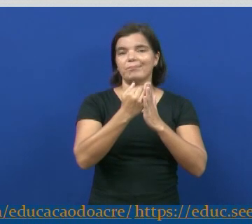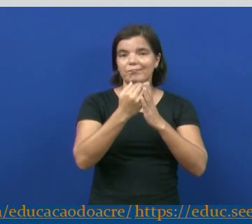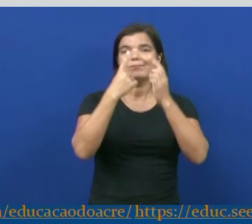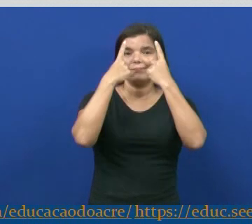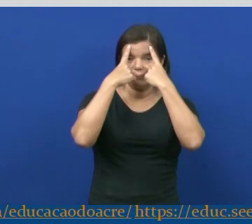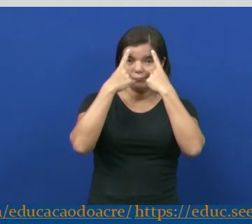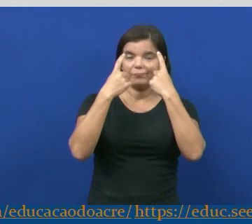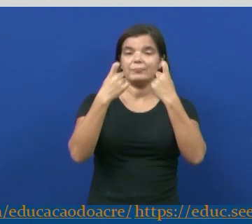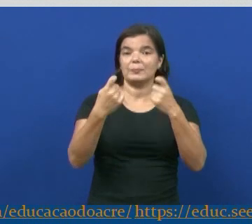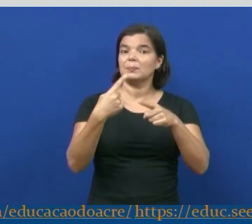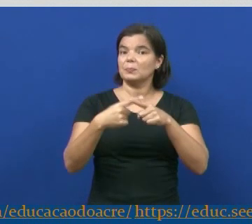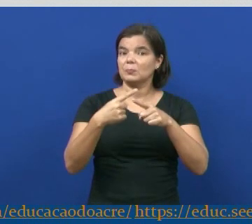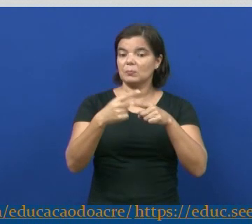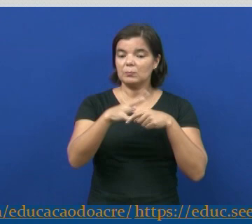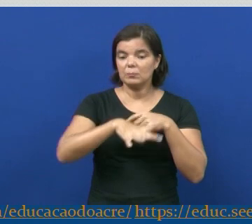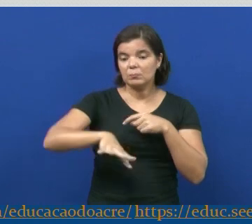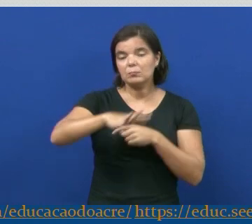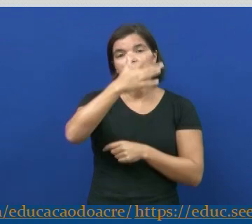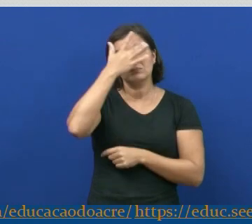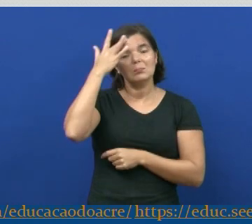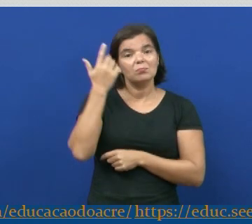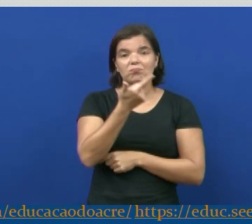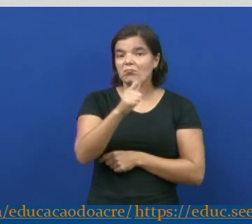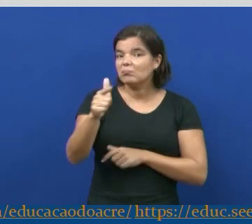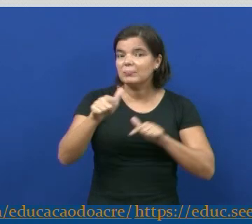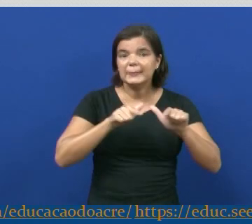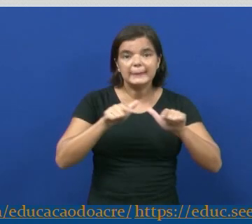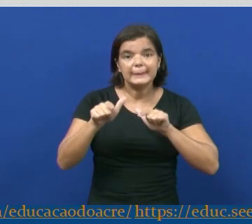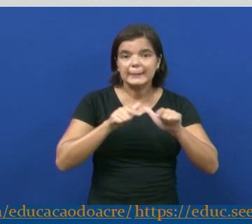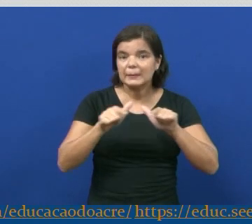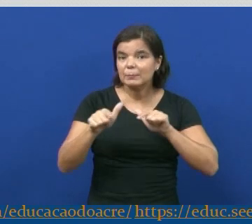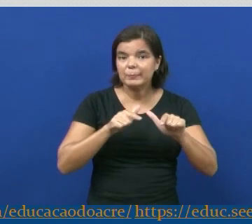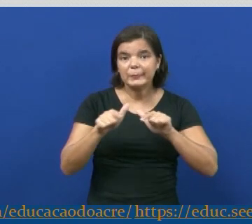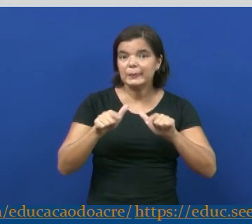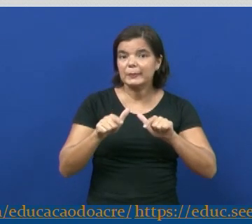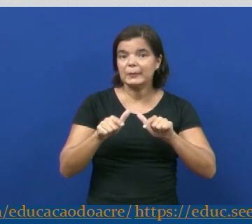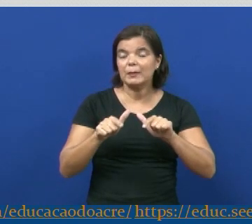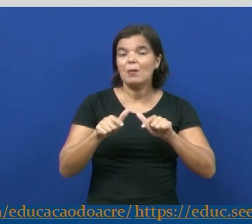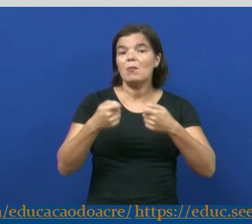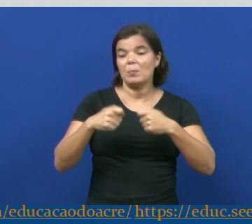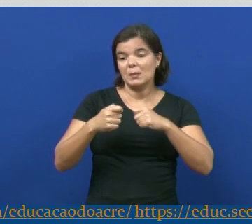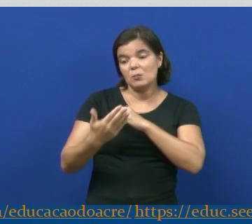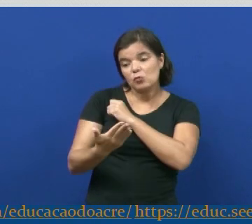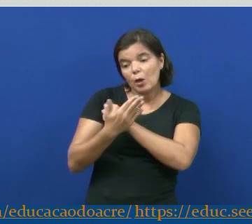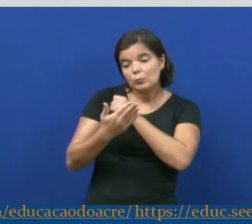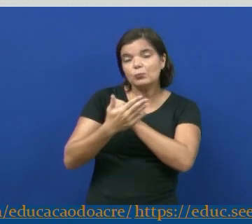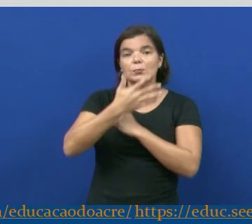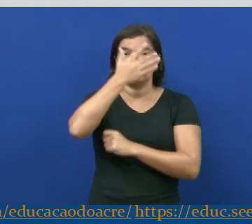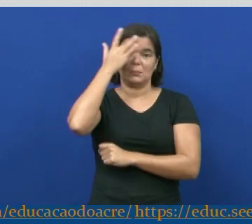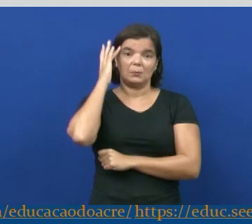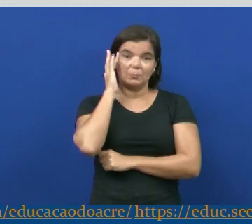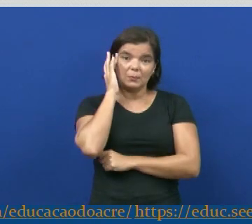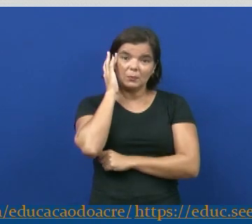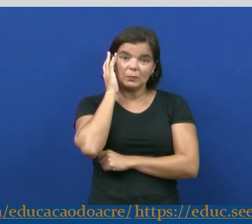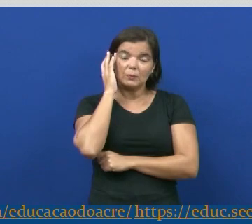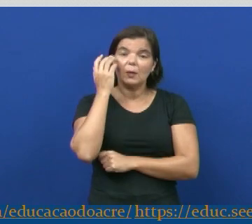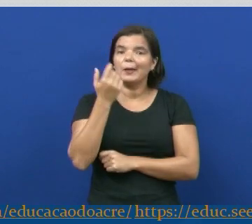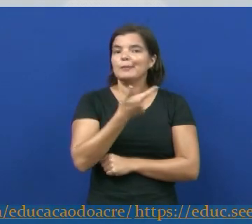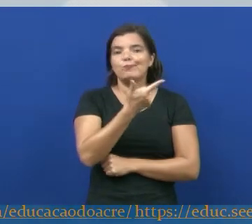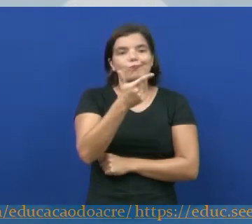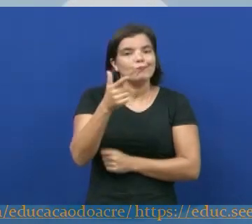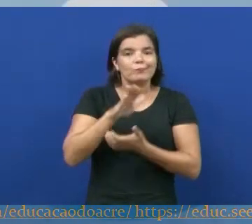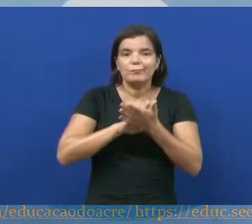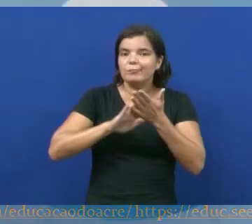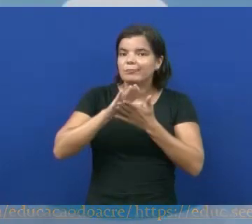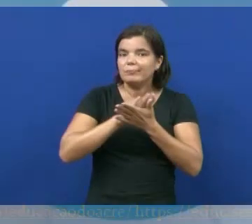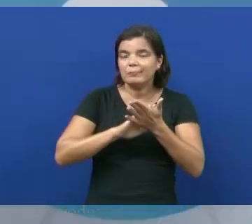da violência, né? Porque a boa parte dessas pessoas não vão ter emprego, vão ficar à mercê da sociedade, tá? Então, não vão ter condições